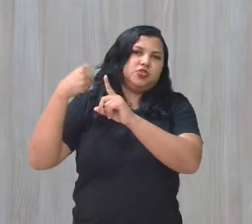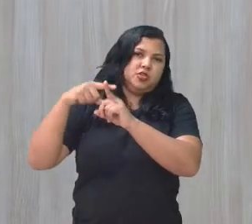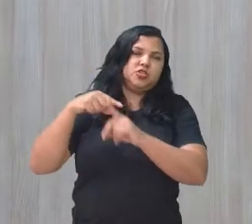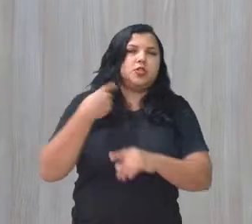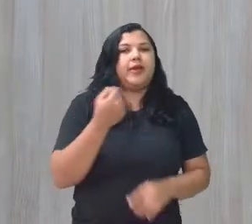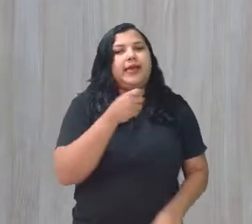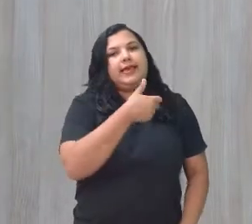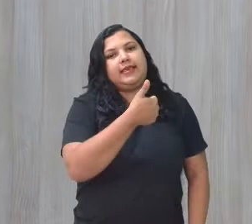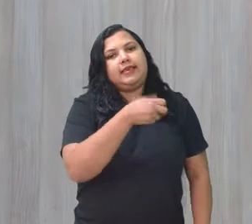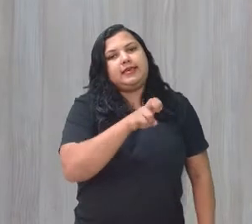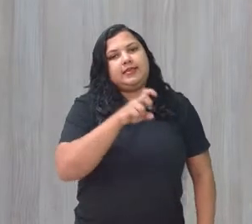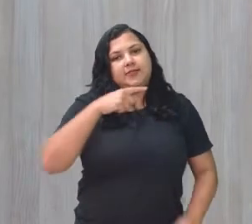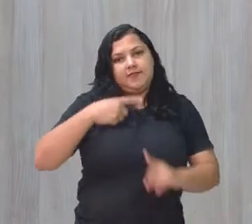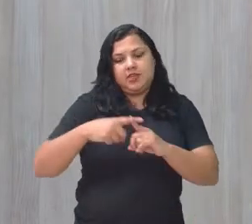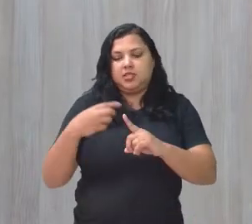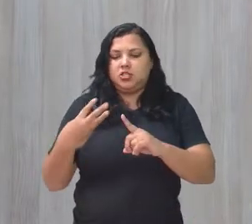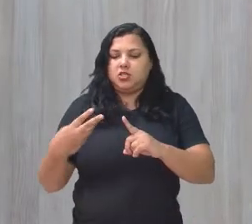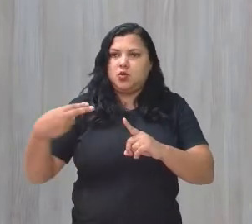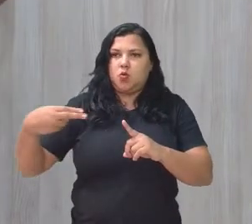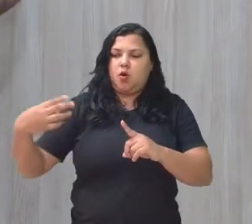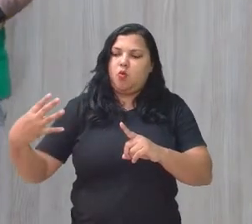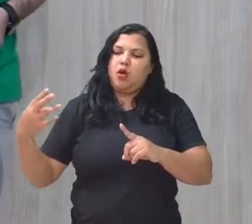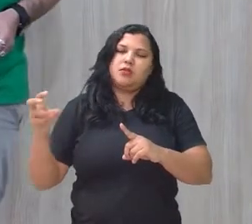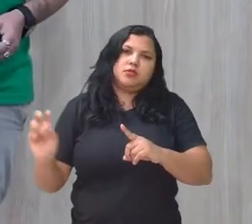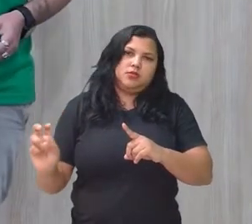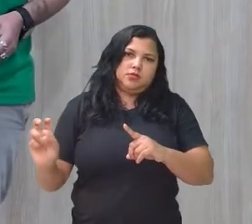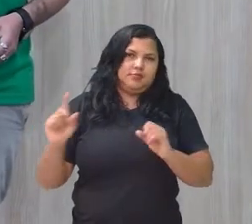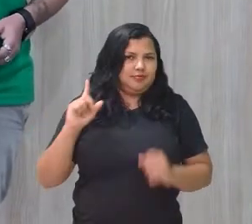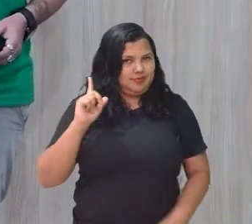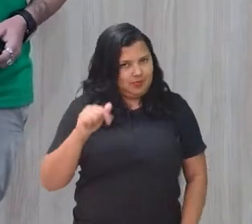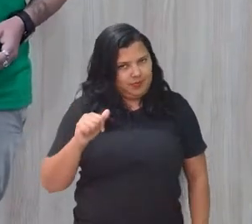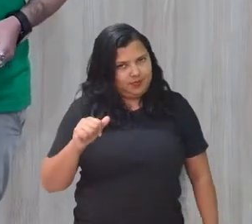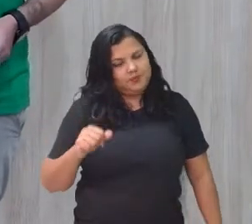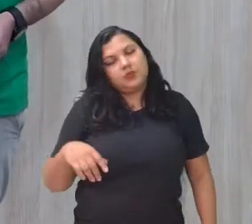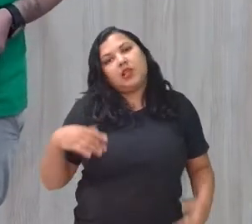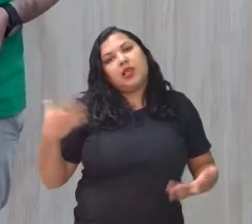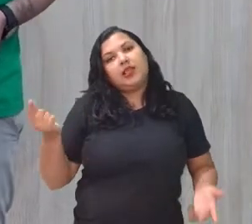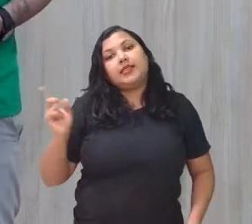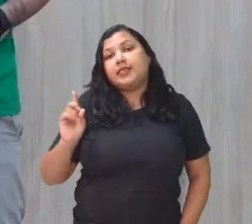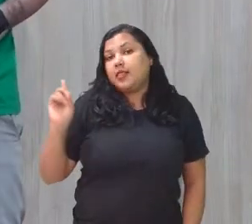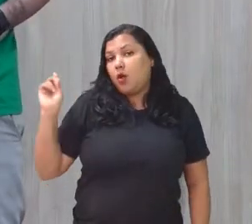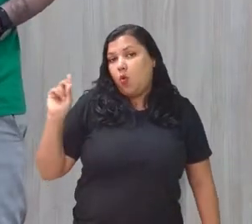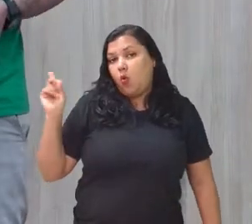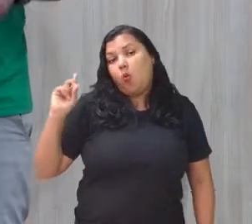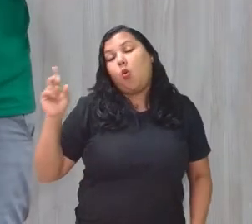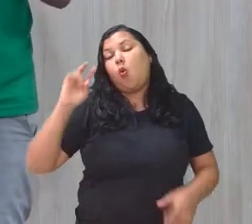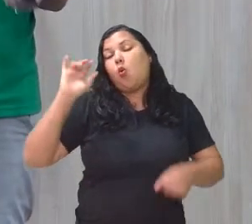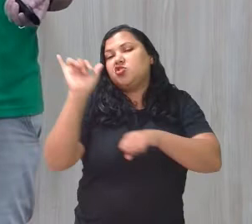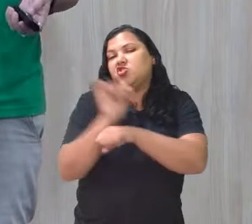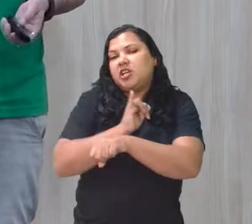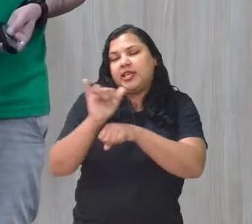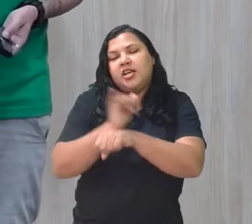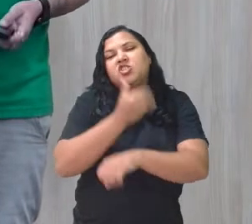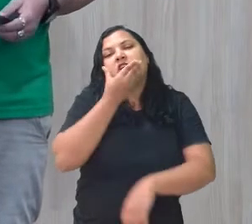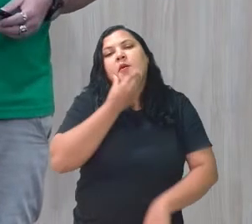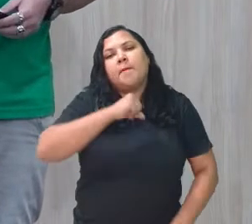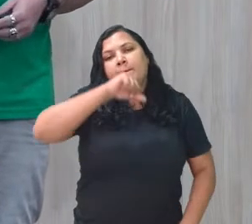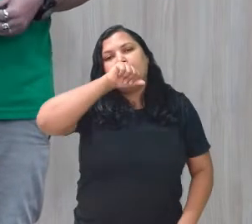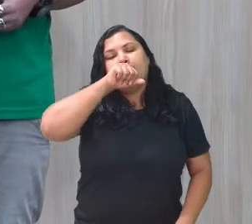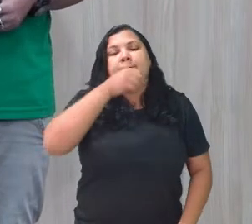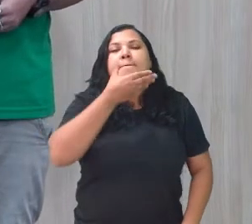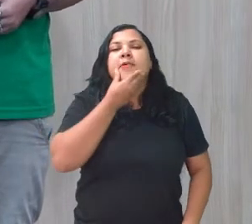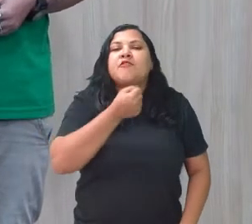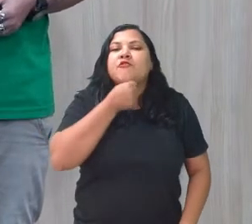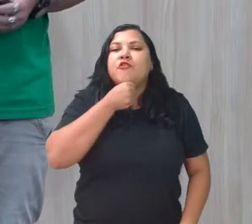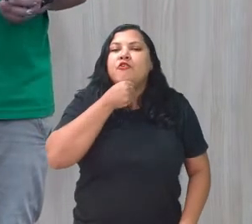vezes o 3, que vai dar justamente o 45. Então, aquele método lá que a gente mostrou, que meu pai faz, que meu avô faz, ou seja,